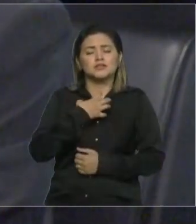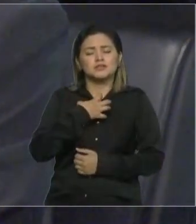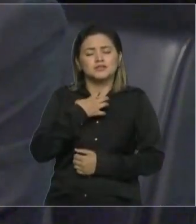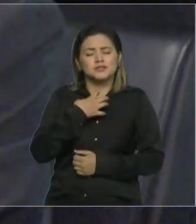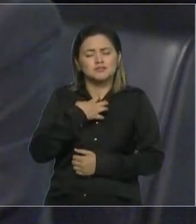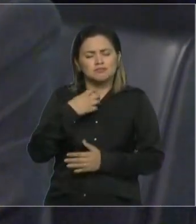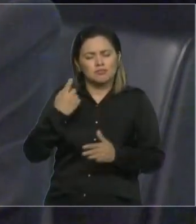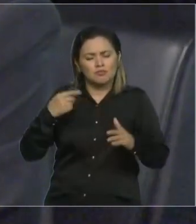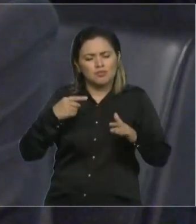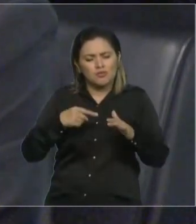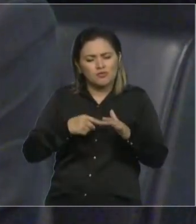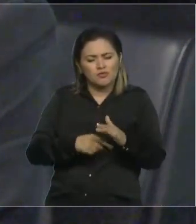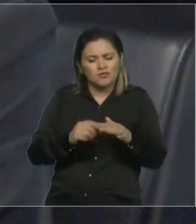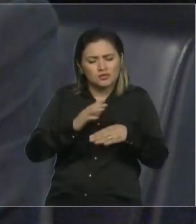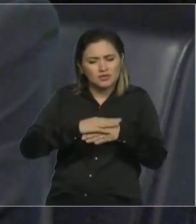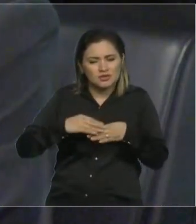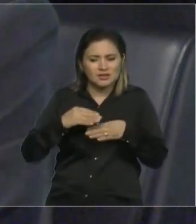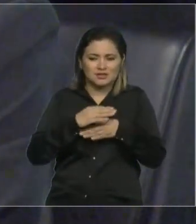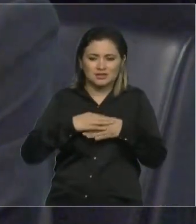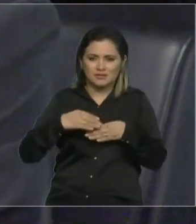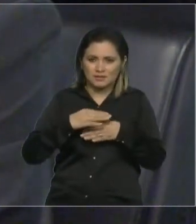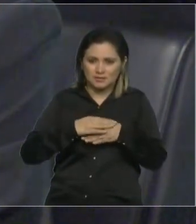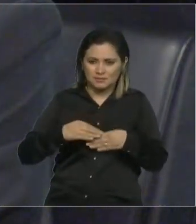por ti, né? É uma coisa...